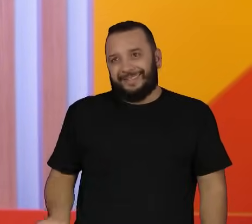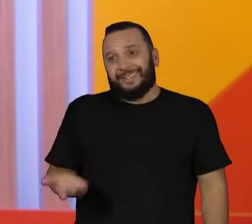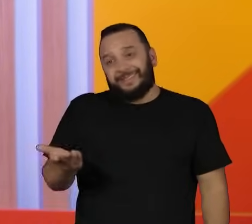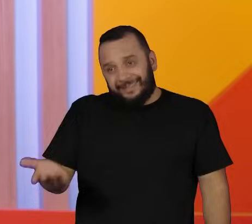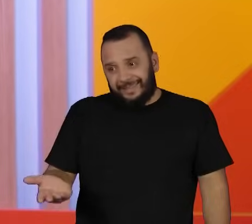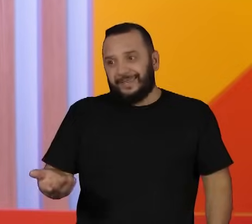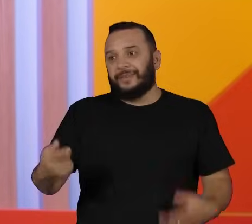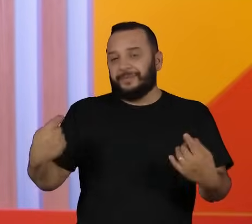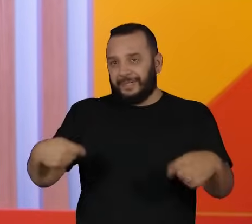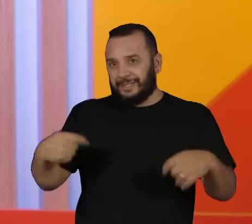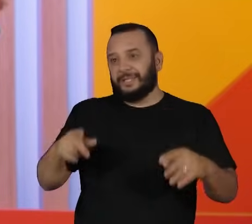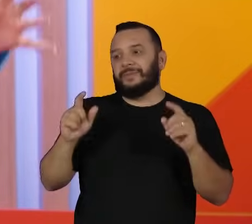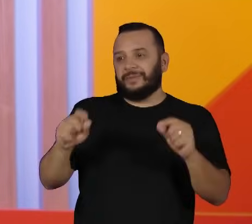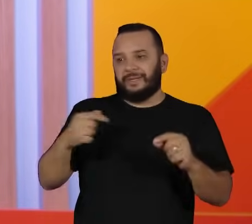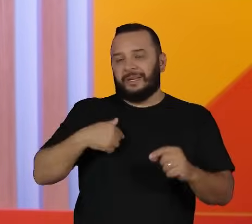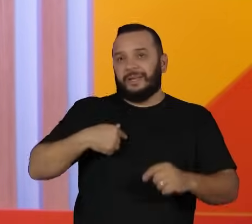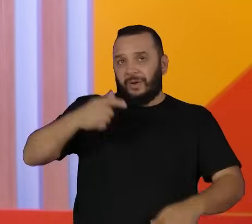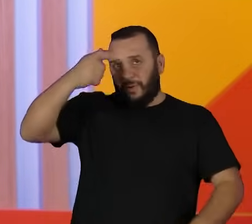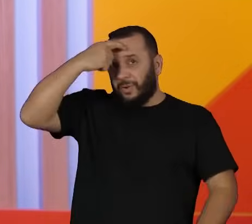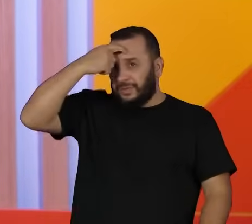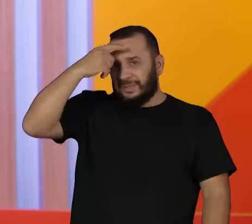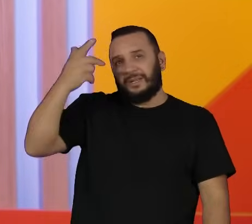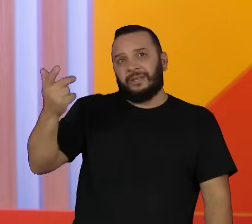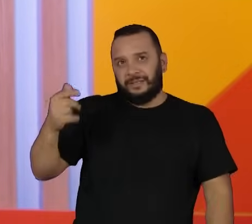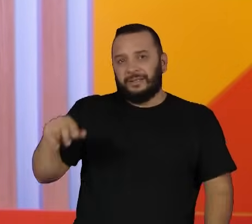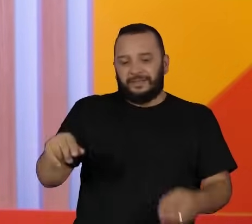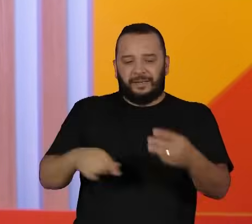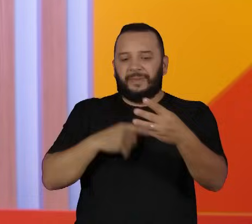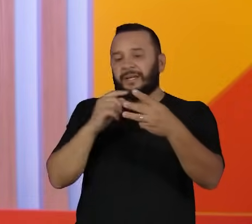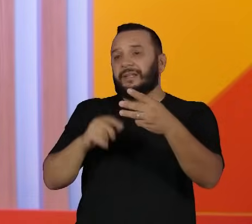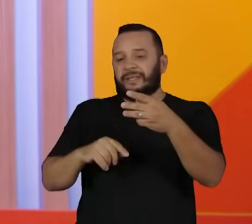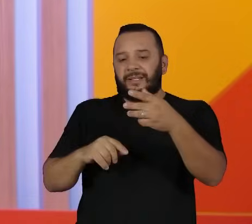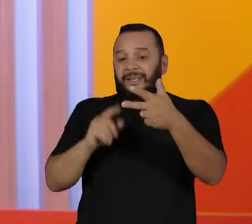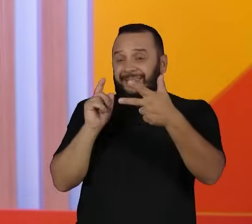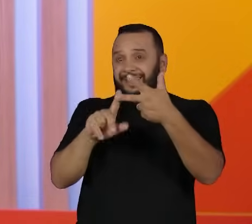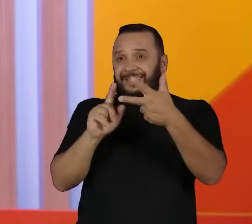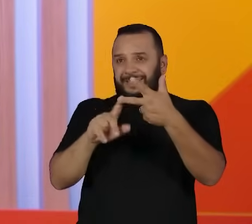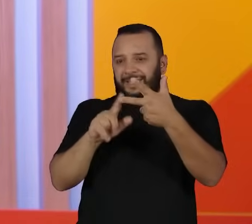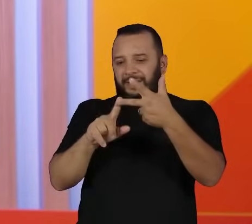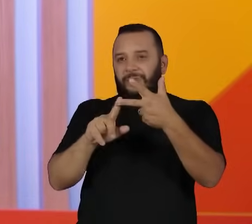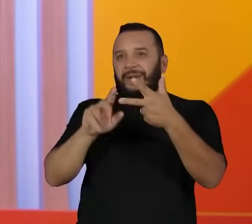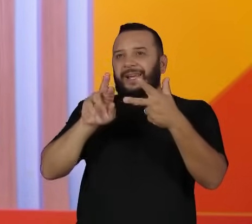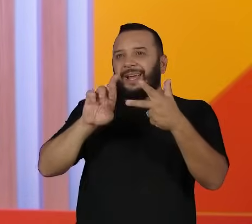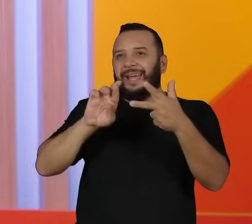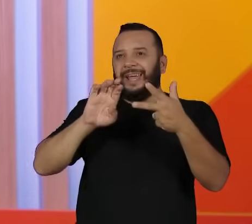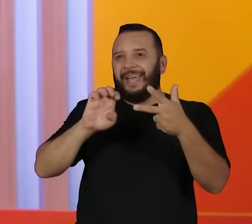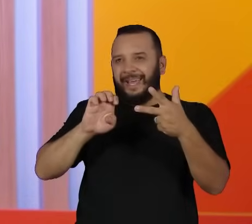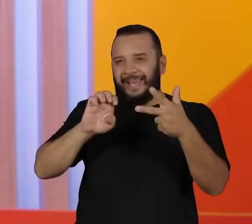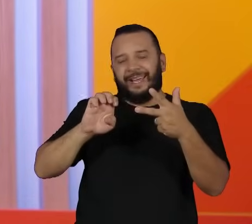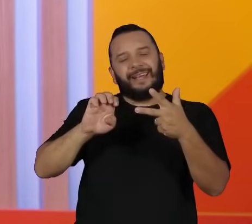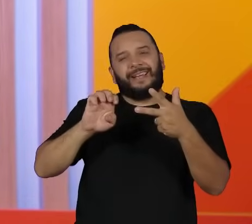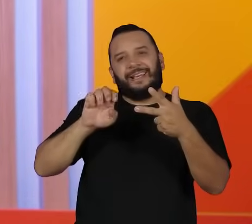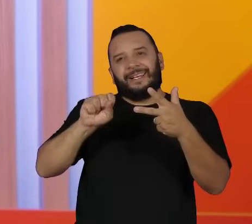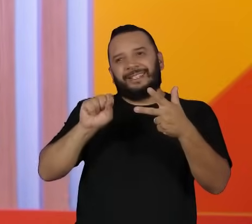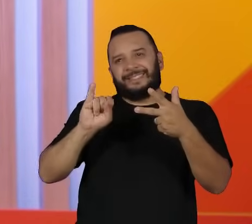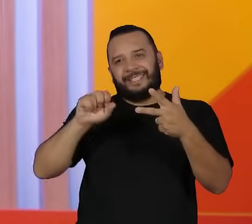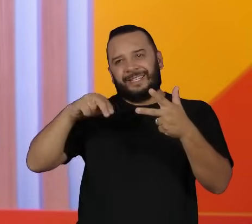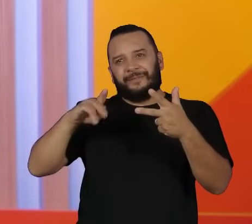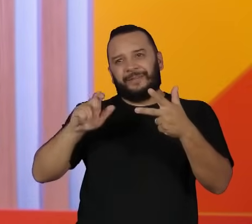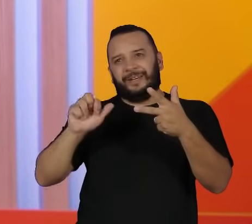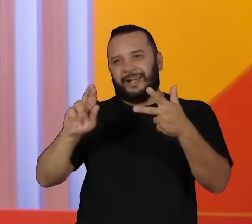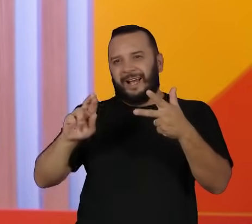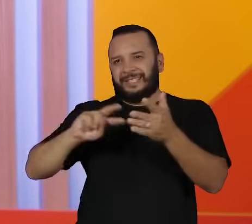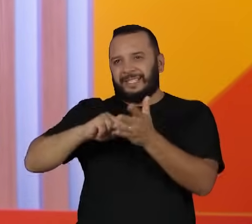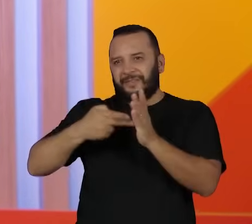Então a gente vai reduzir, depois disso a gente vai ressignificar esse lixo e só depois de reduzir, de reciclar, a gente vai